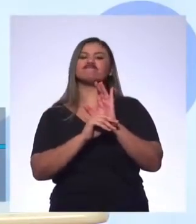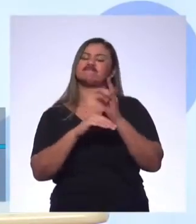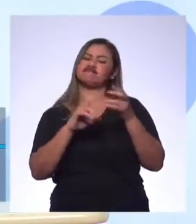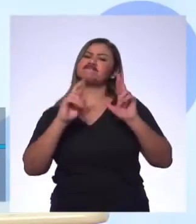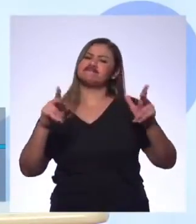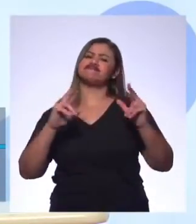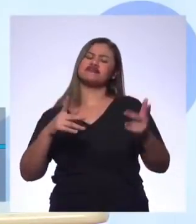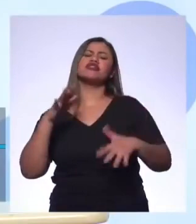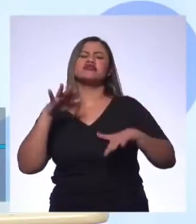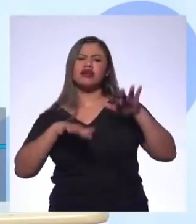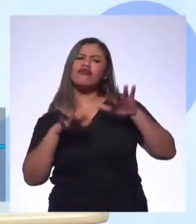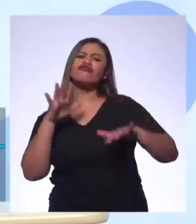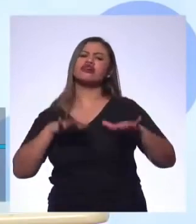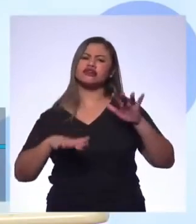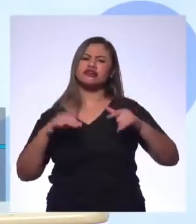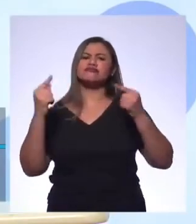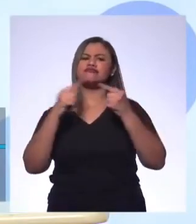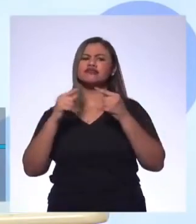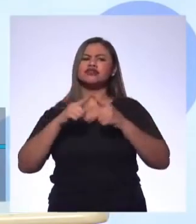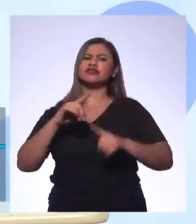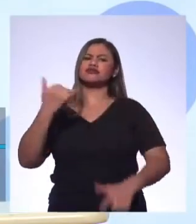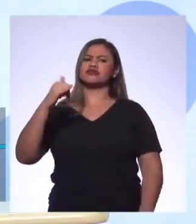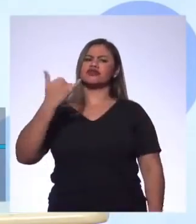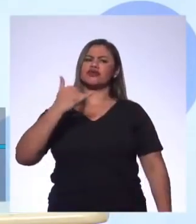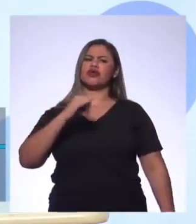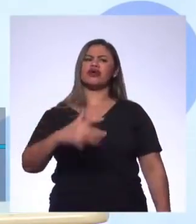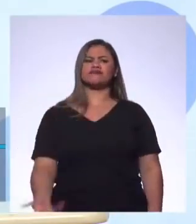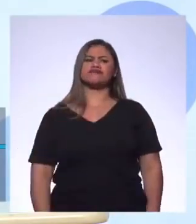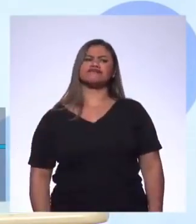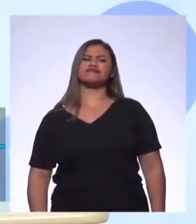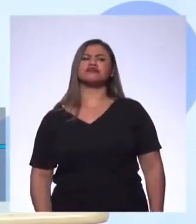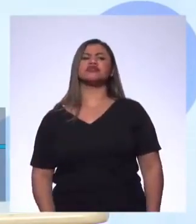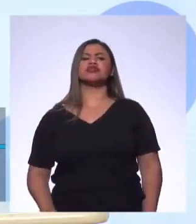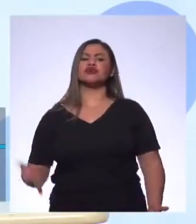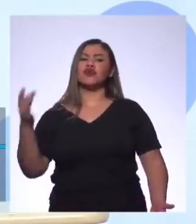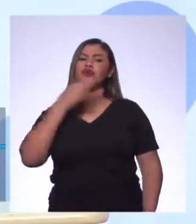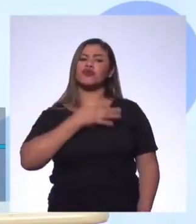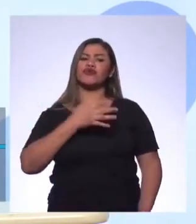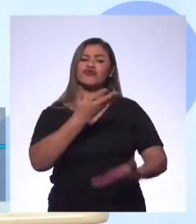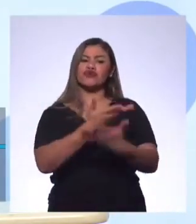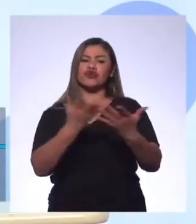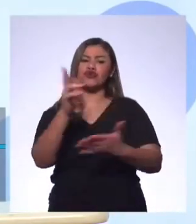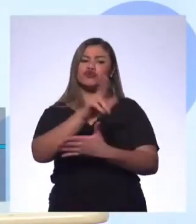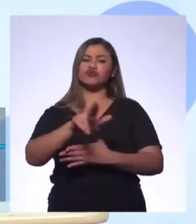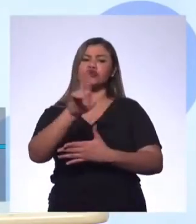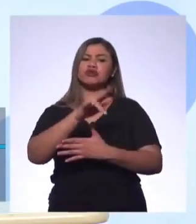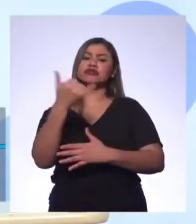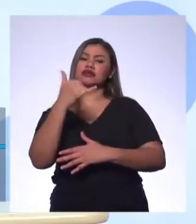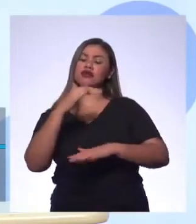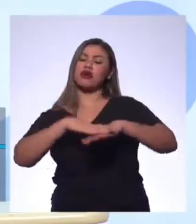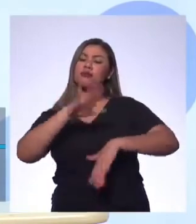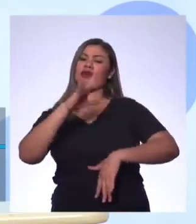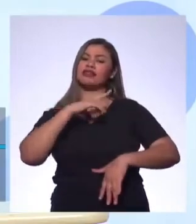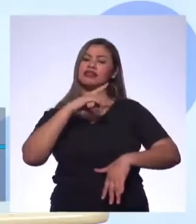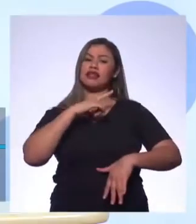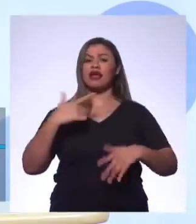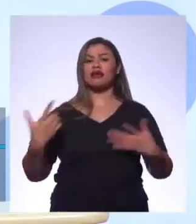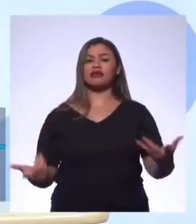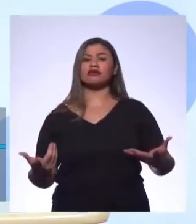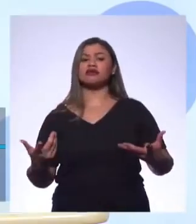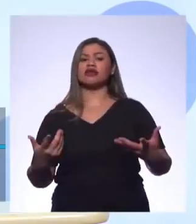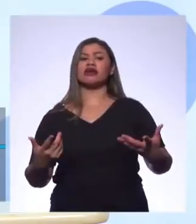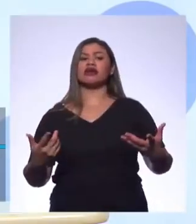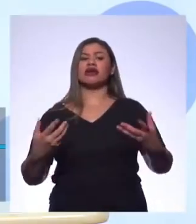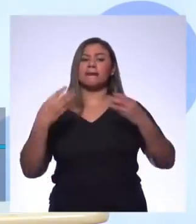Mônica? De se colocar também em relação ao celular. E, claro, vocês estão usando muito mais o celular agora. E saiu um